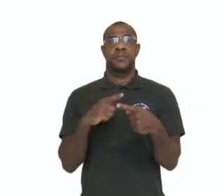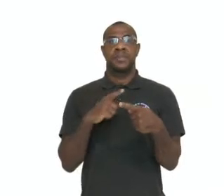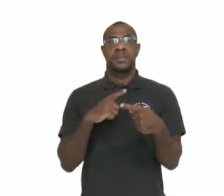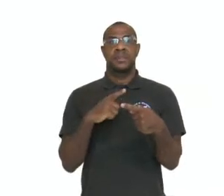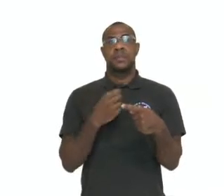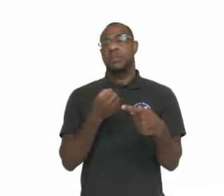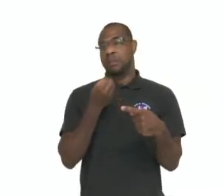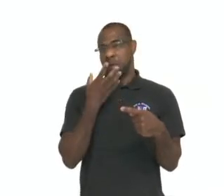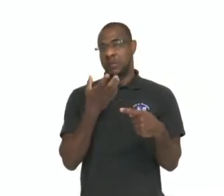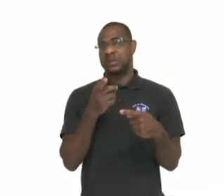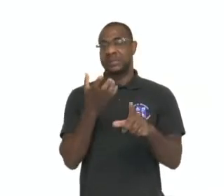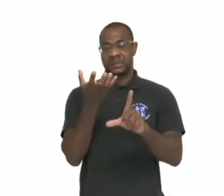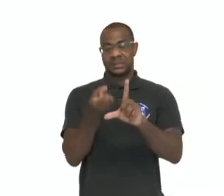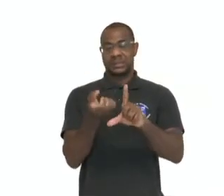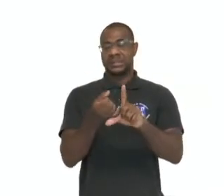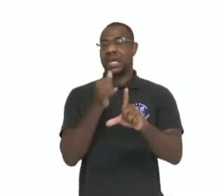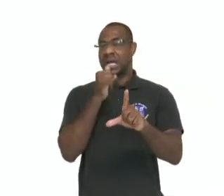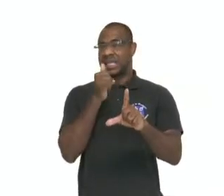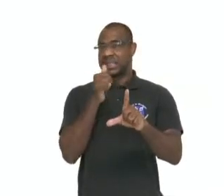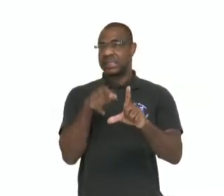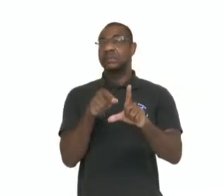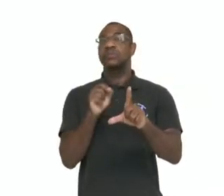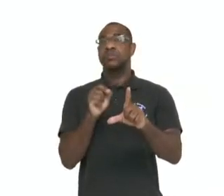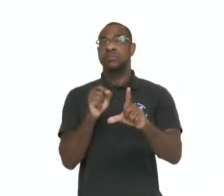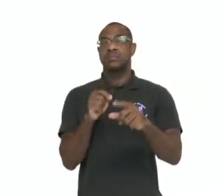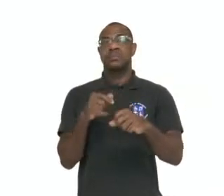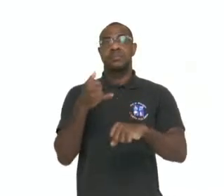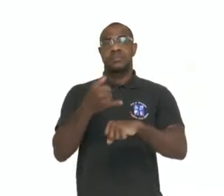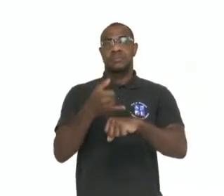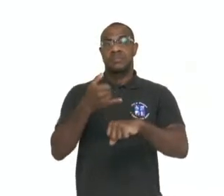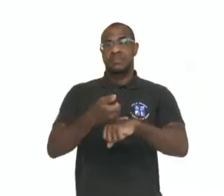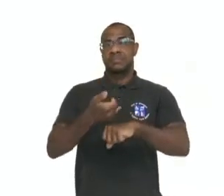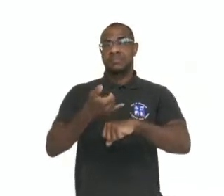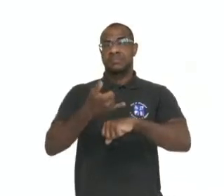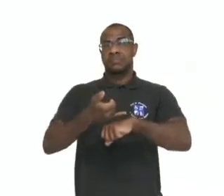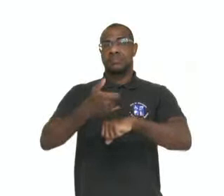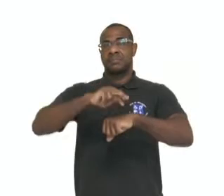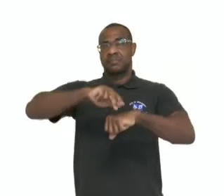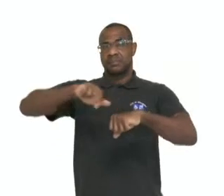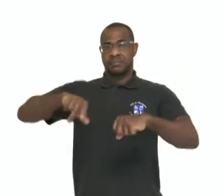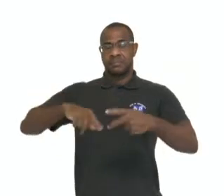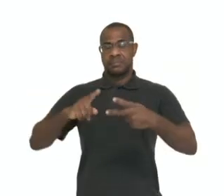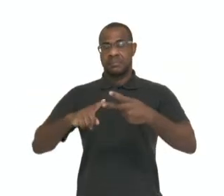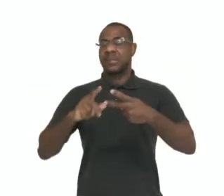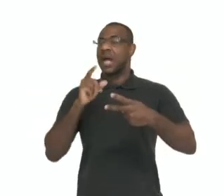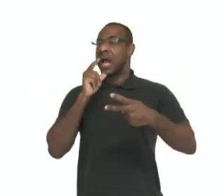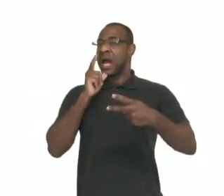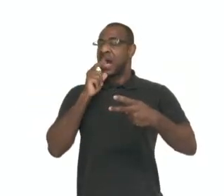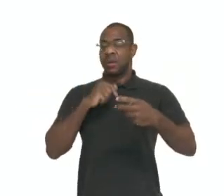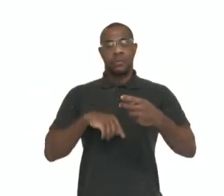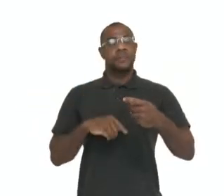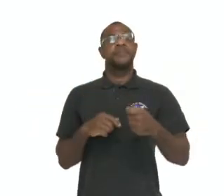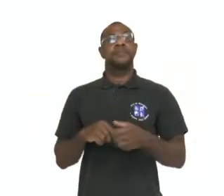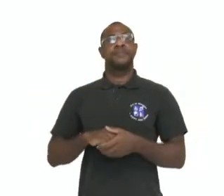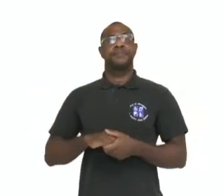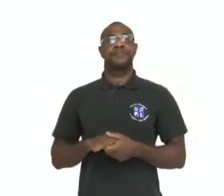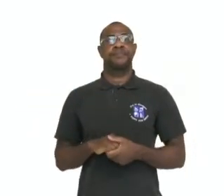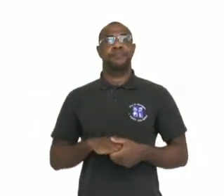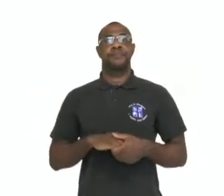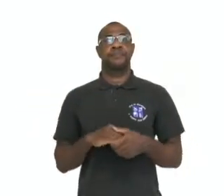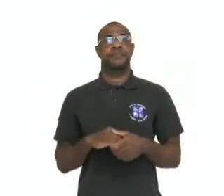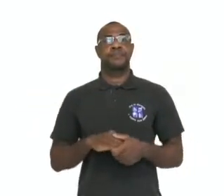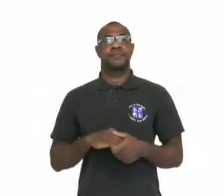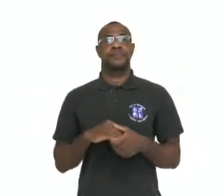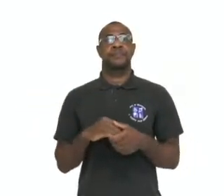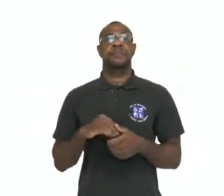bons condutores, nós mencionamos quem? Os metais e a água. E nós temos como